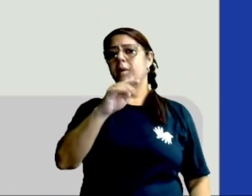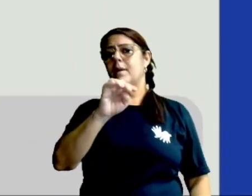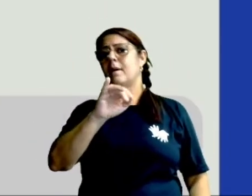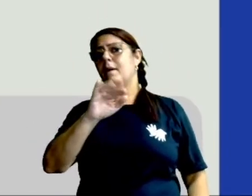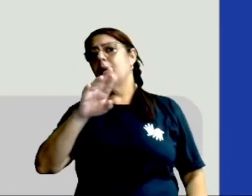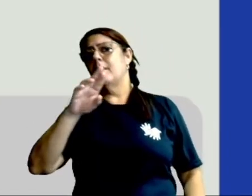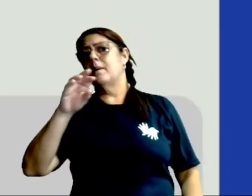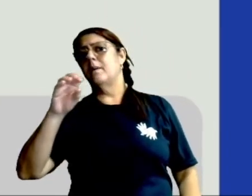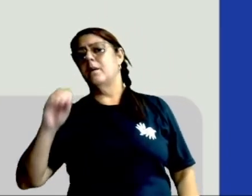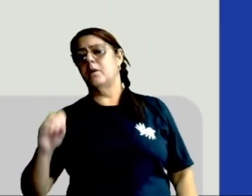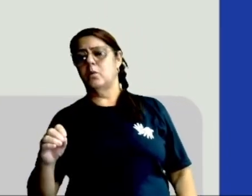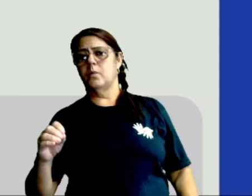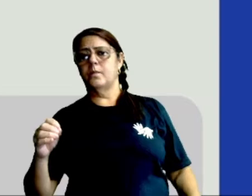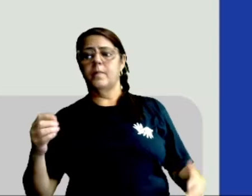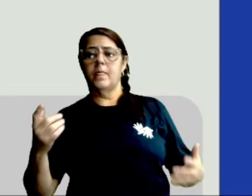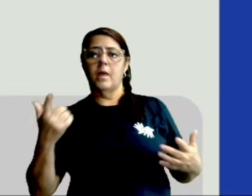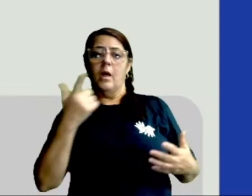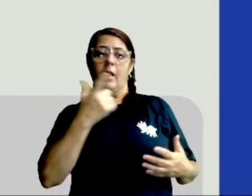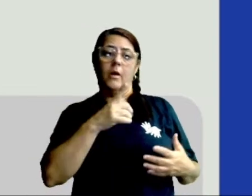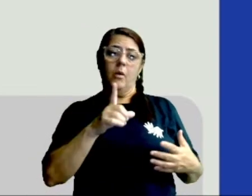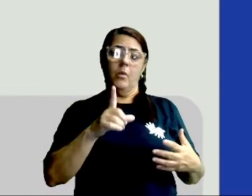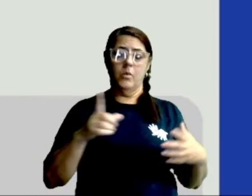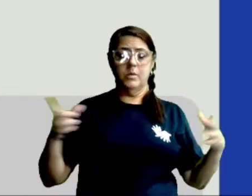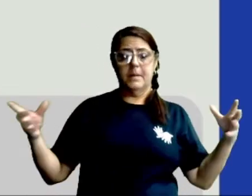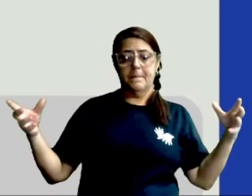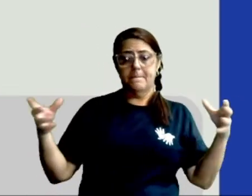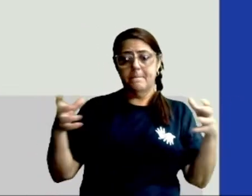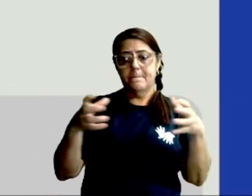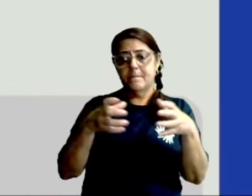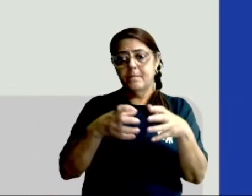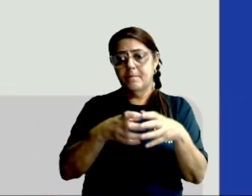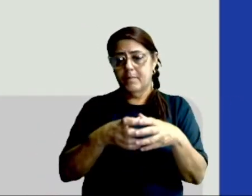ela são pequenas